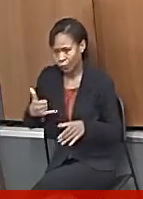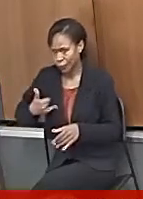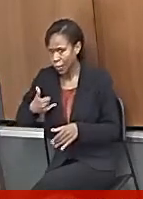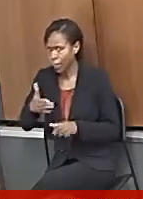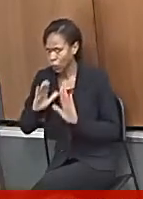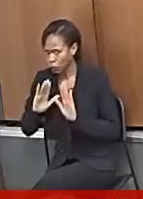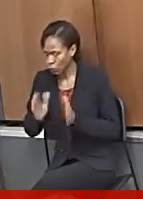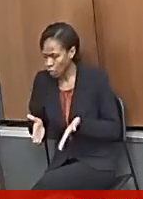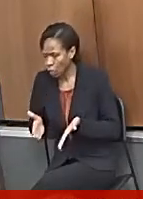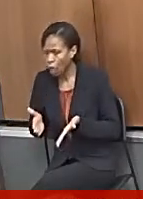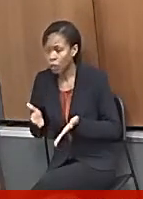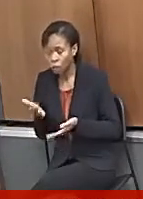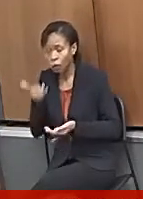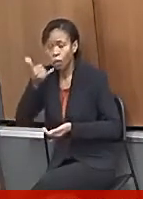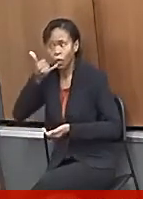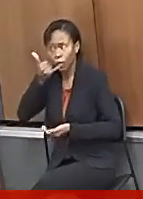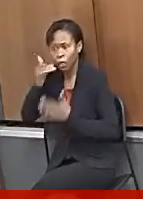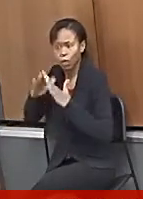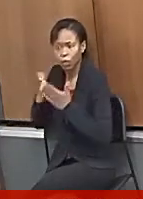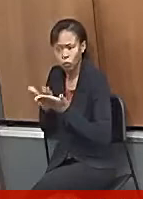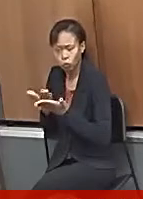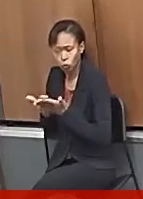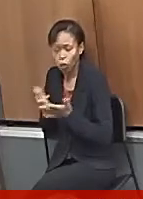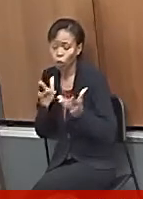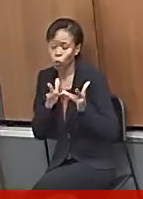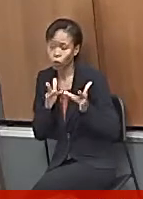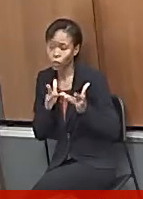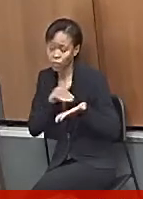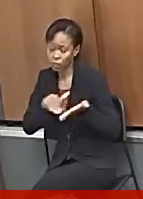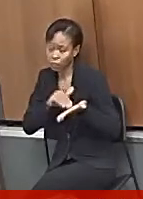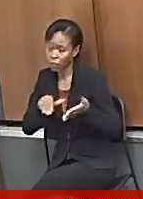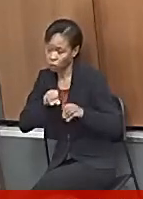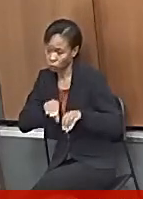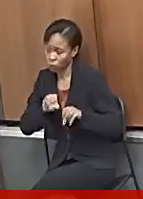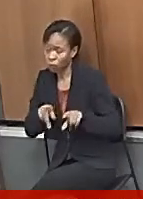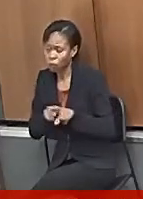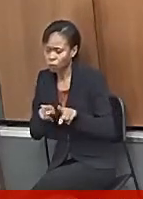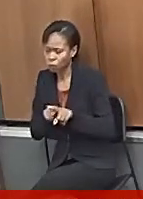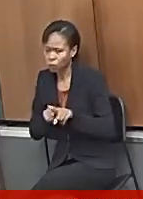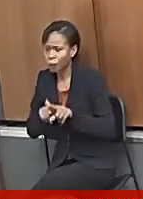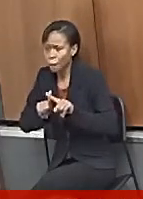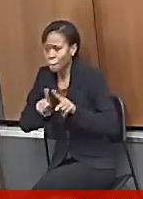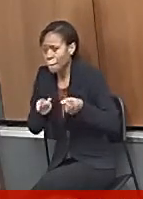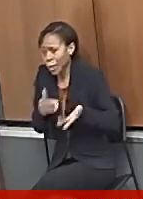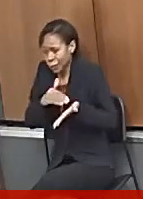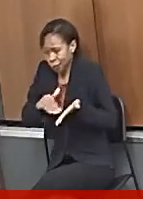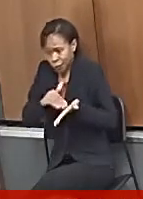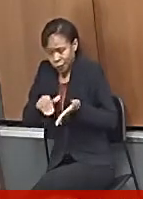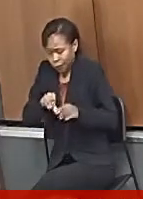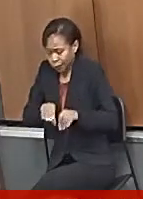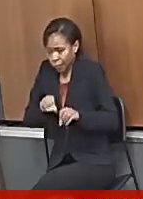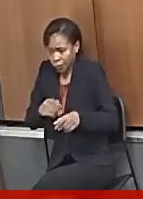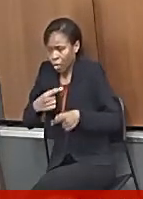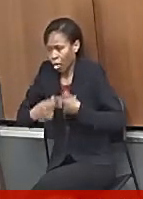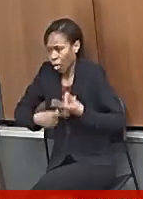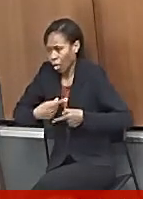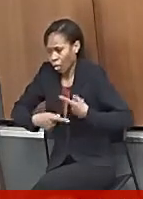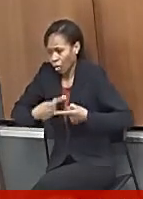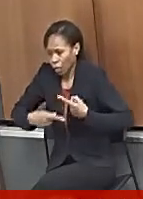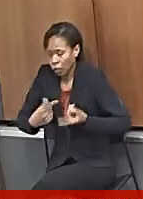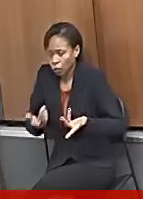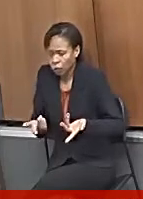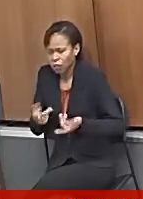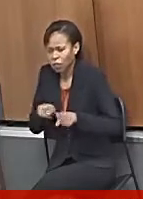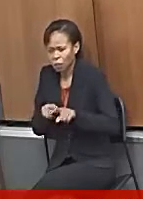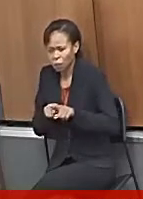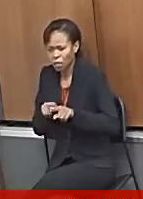e está entrando em contato com a secretária de educação só que a secretaria de educação por burocracias e como no caso ali